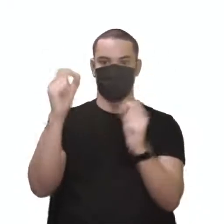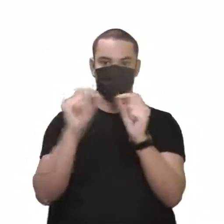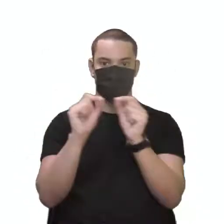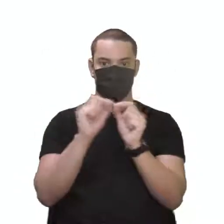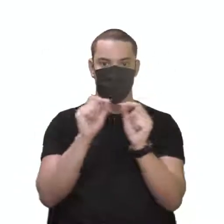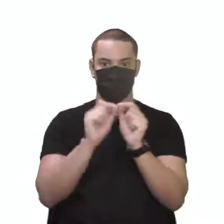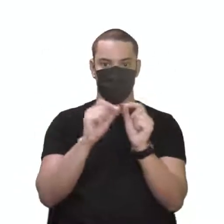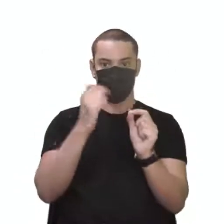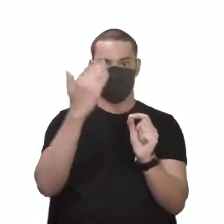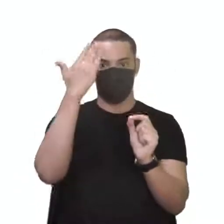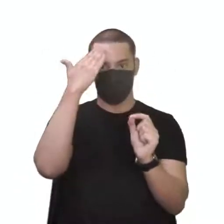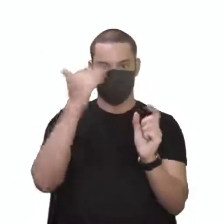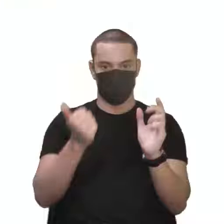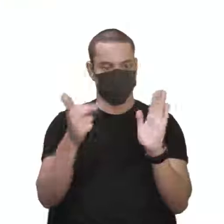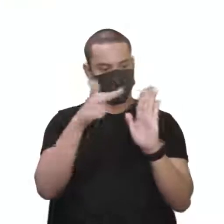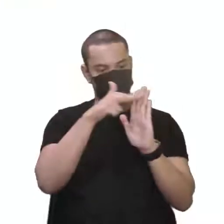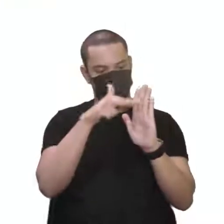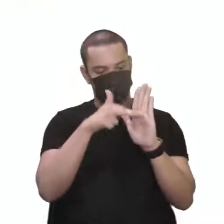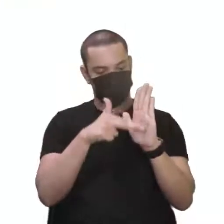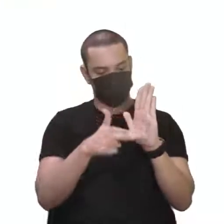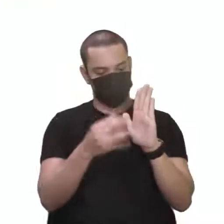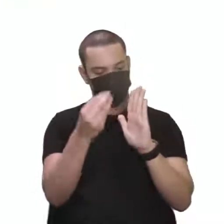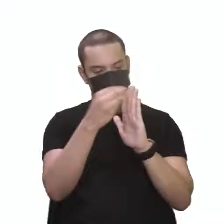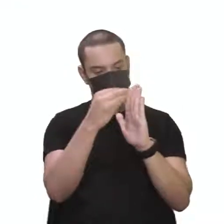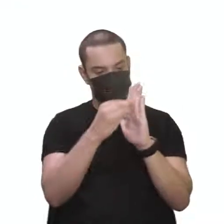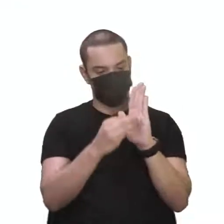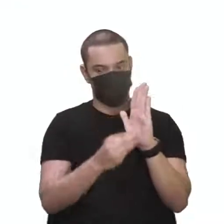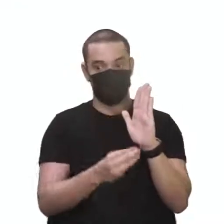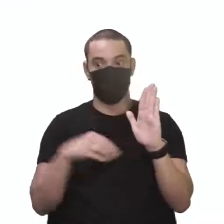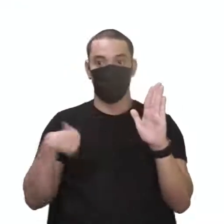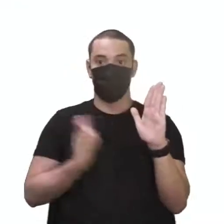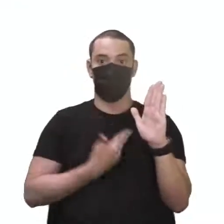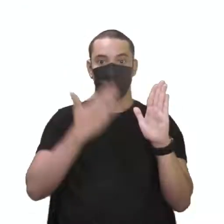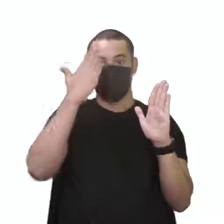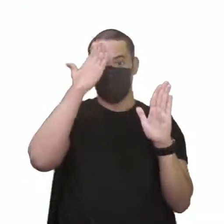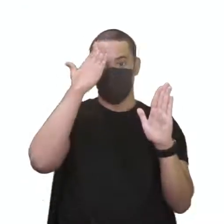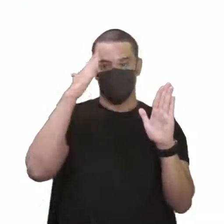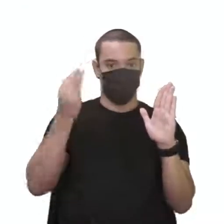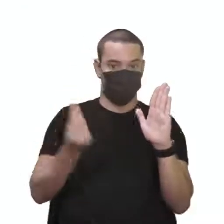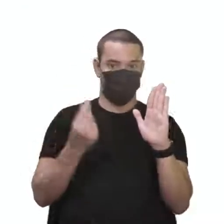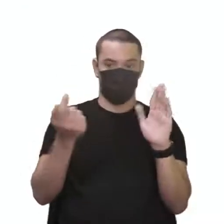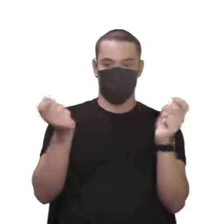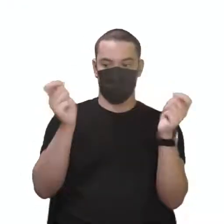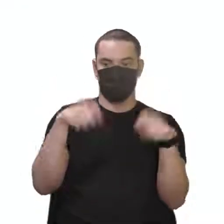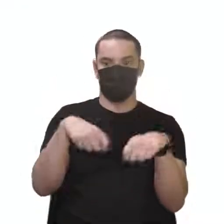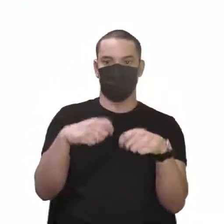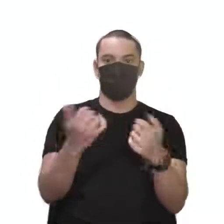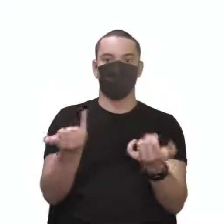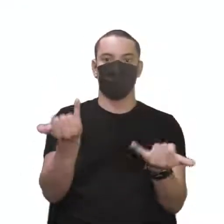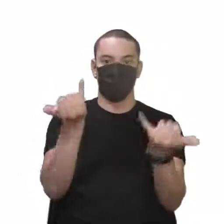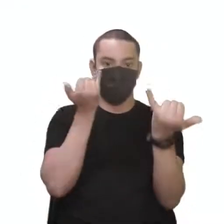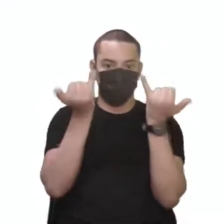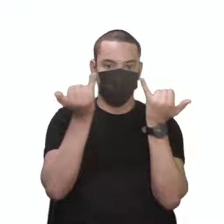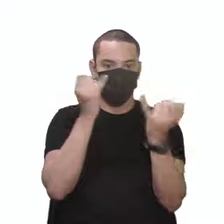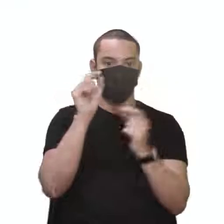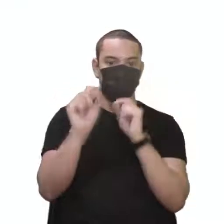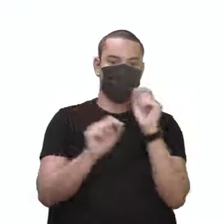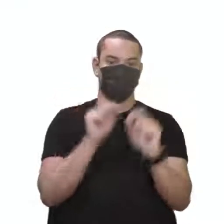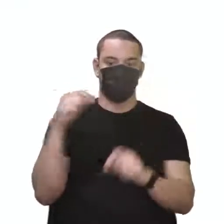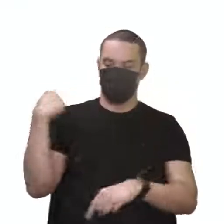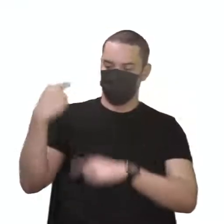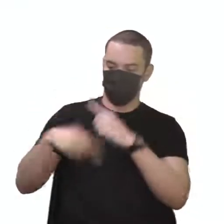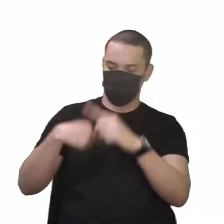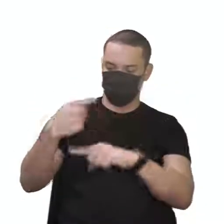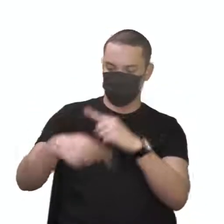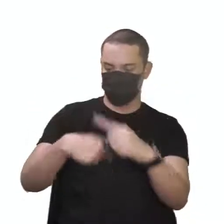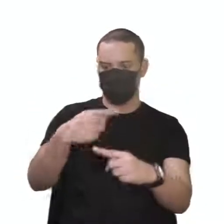esse sequenciamento, tá? Então, com o sequenciamento dos genomas, podemos obter informações sobre a linha